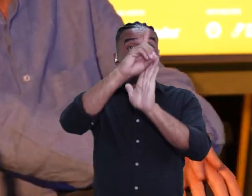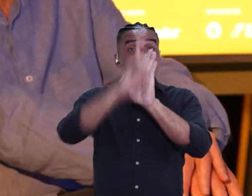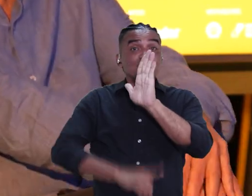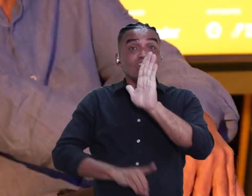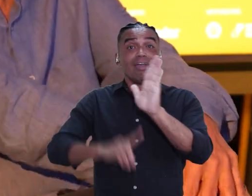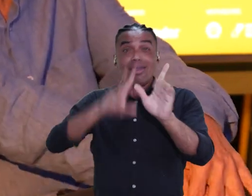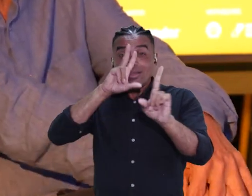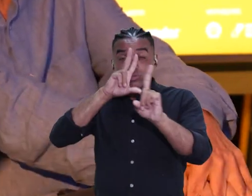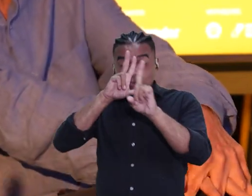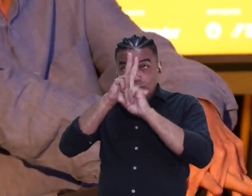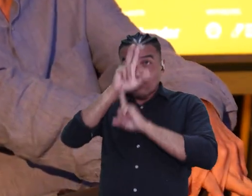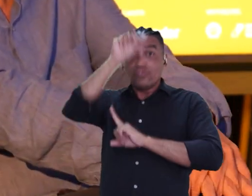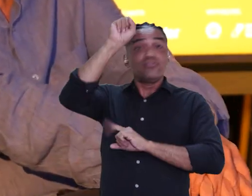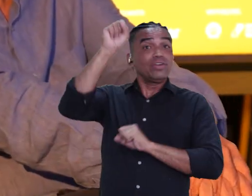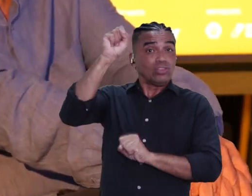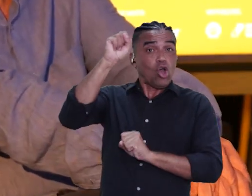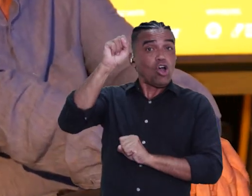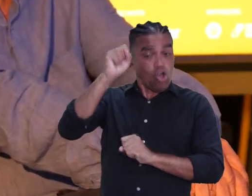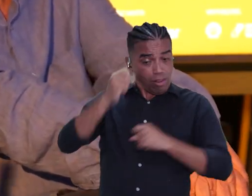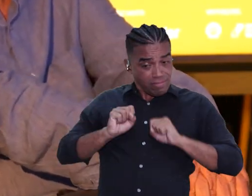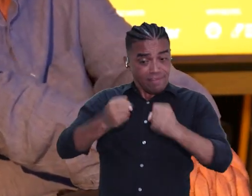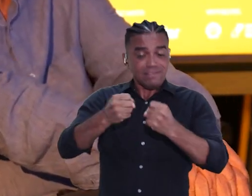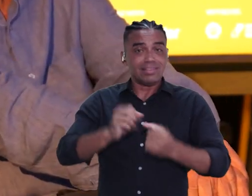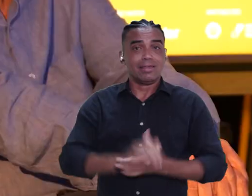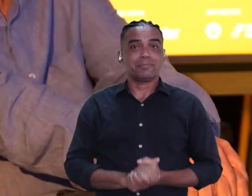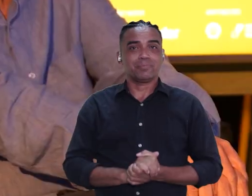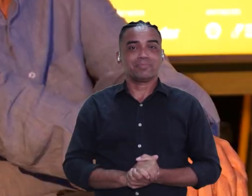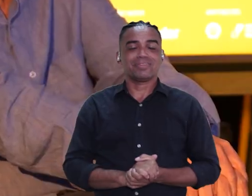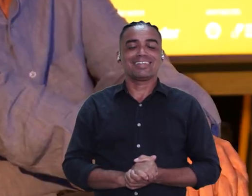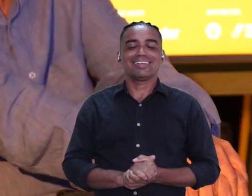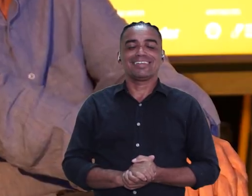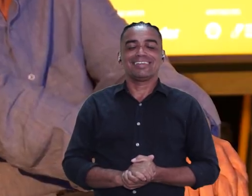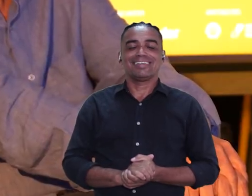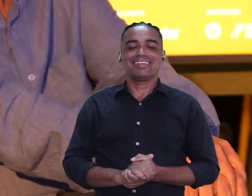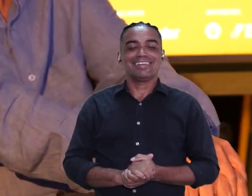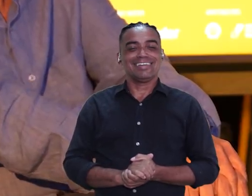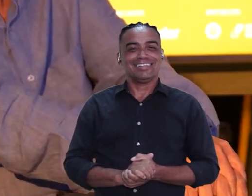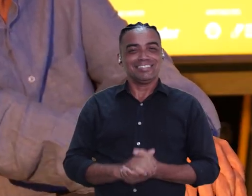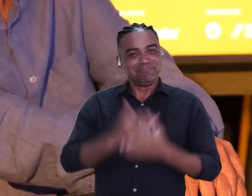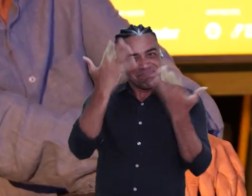essa conquista, essa vitória. Mas tem um baita...